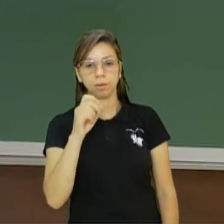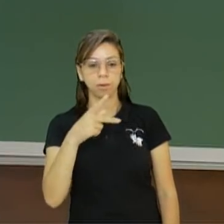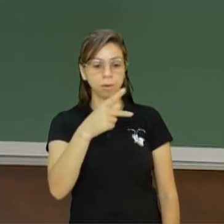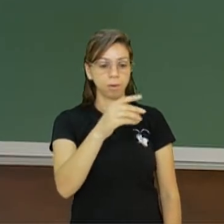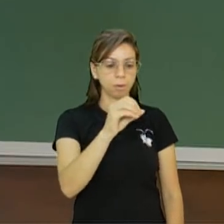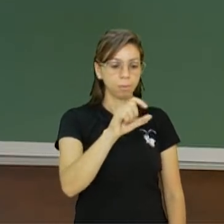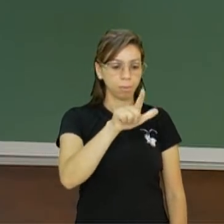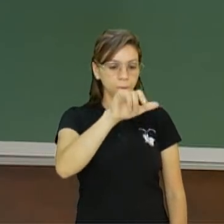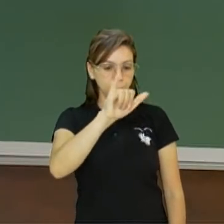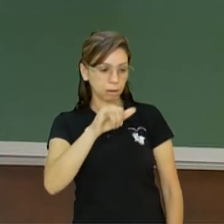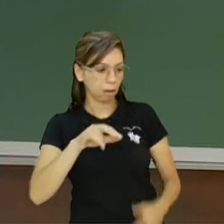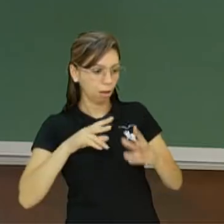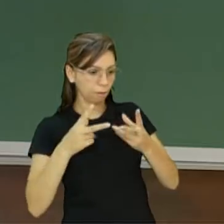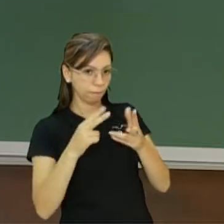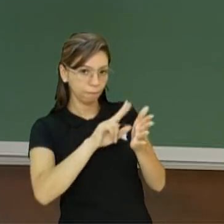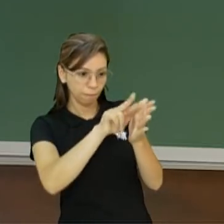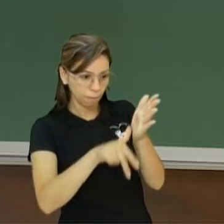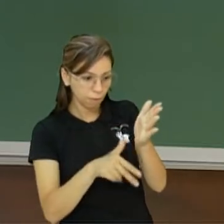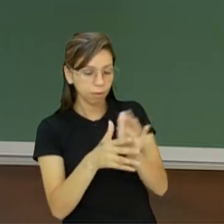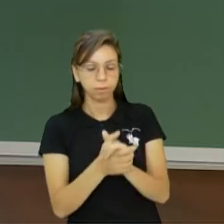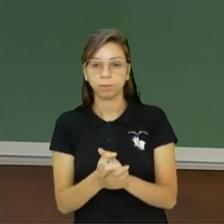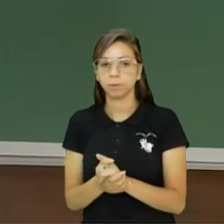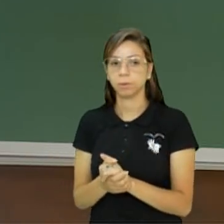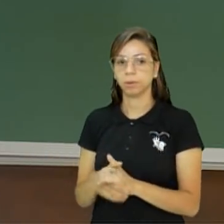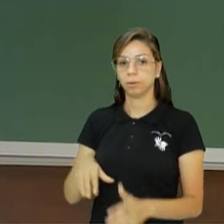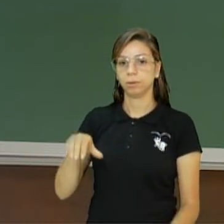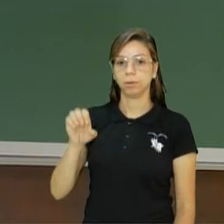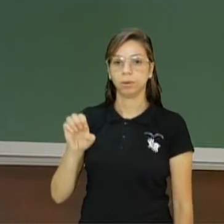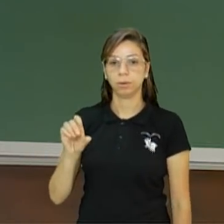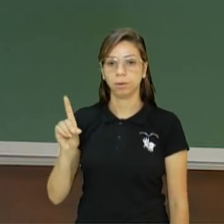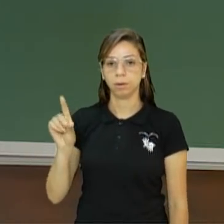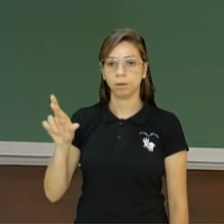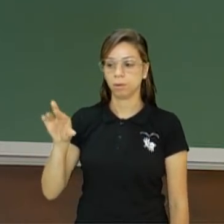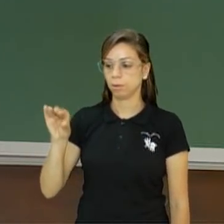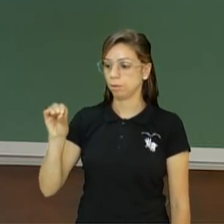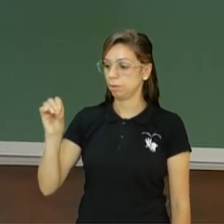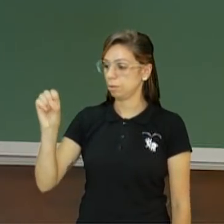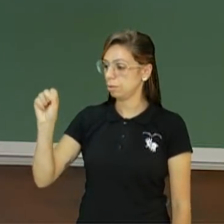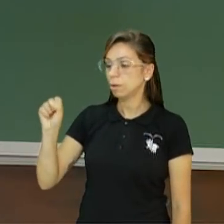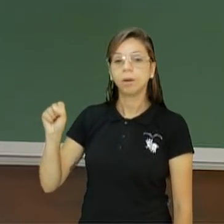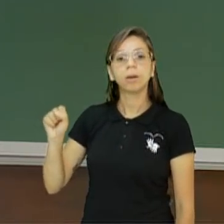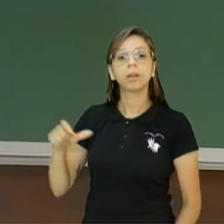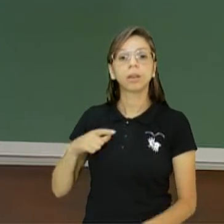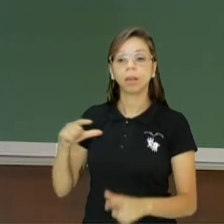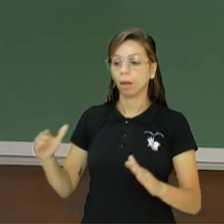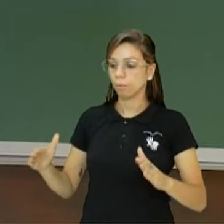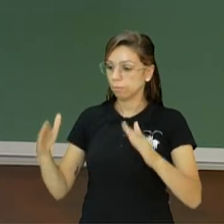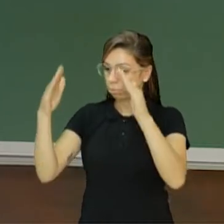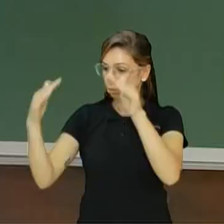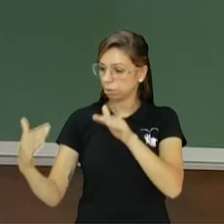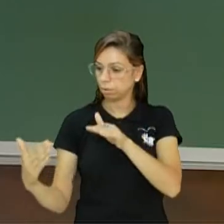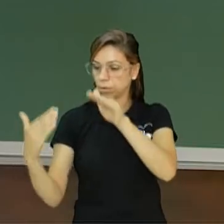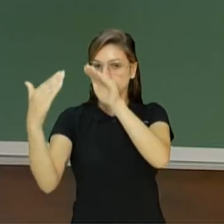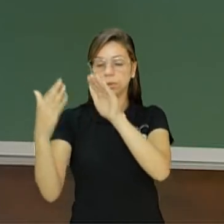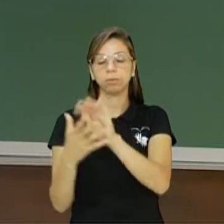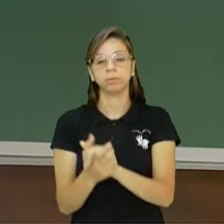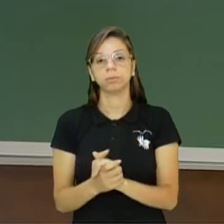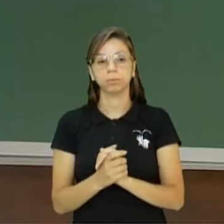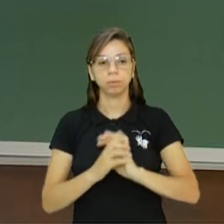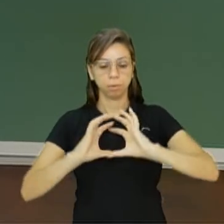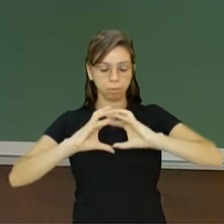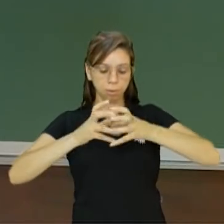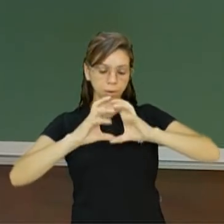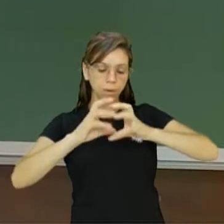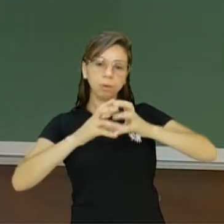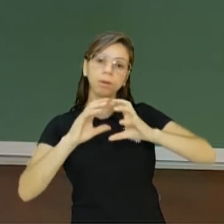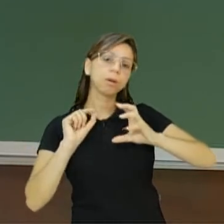Poli, vários, edros, faces. Então, são polígonos com várias faces. E os corpos redondos,